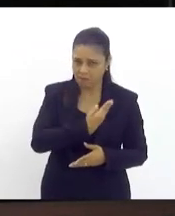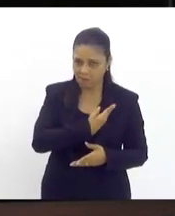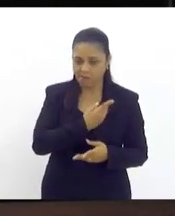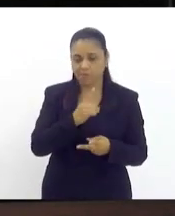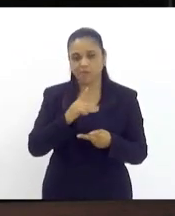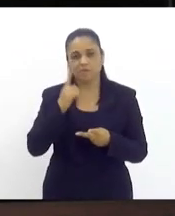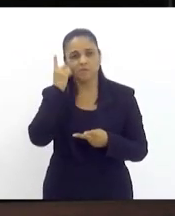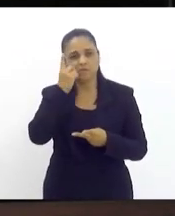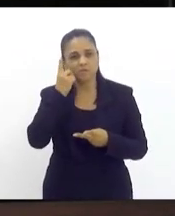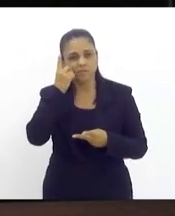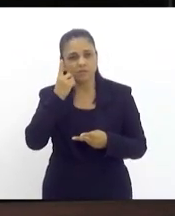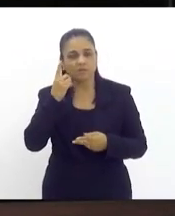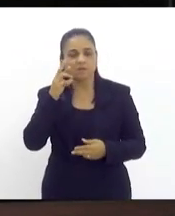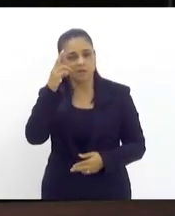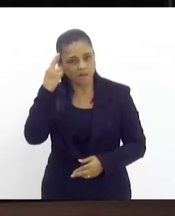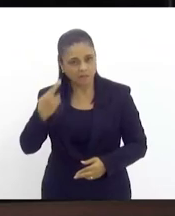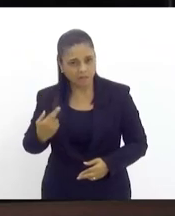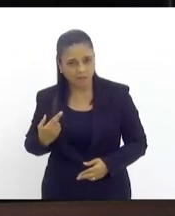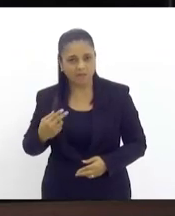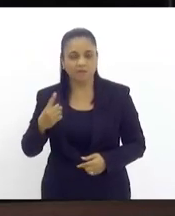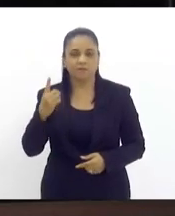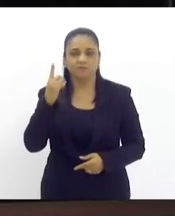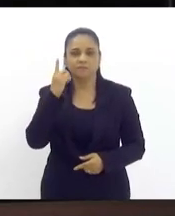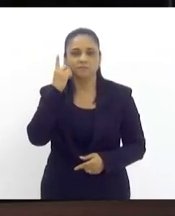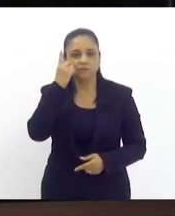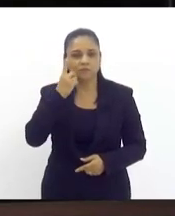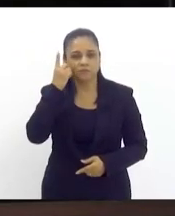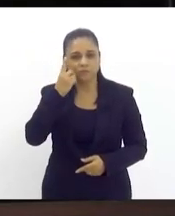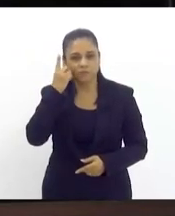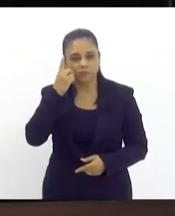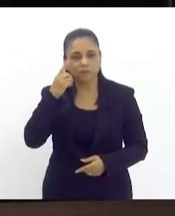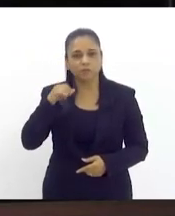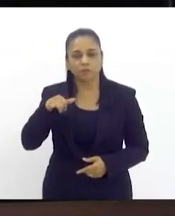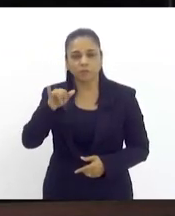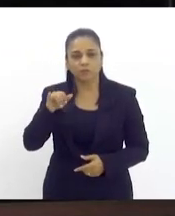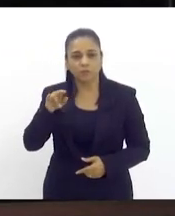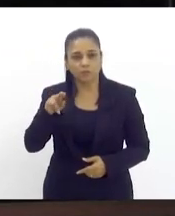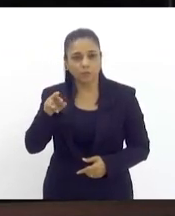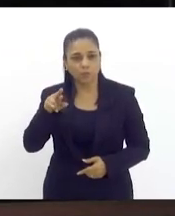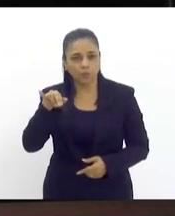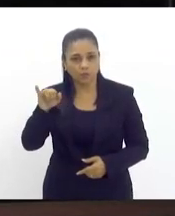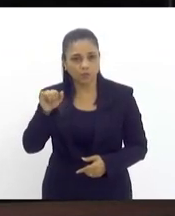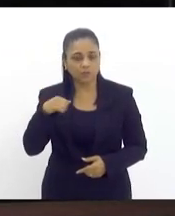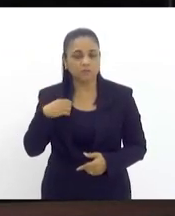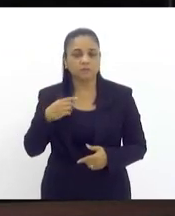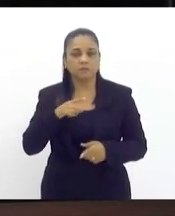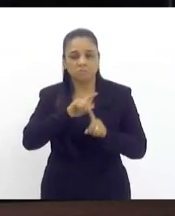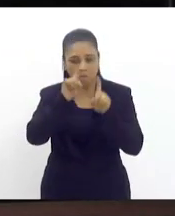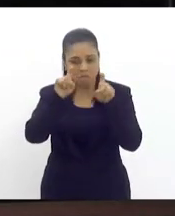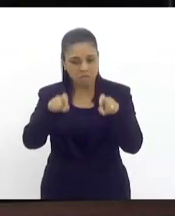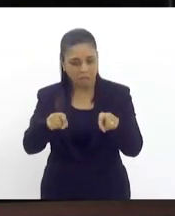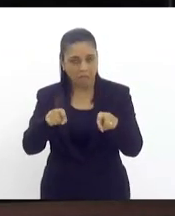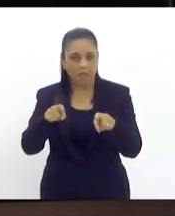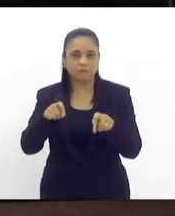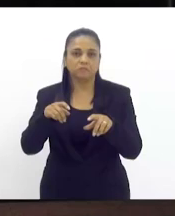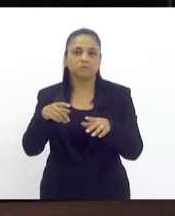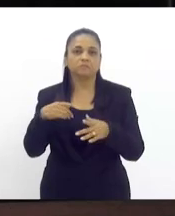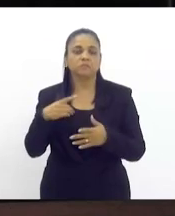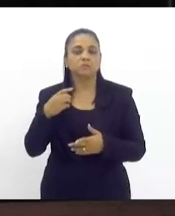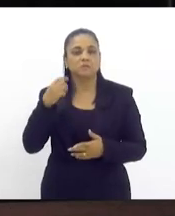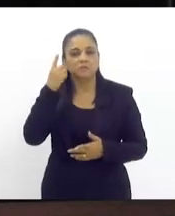pela deputada Renata Souza pela deputada pelo Deputado Yuri pelo nosso mandato pelo Deputado Flávio